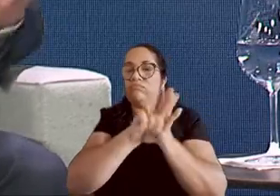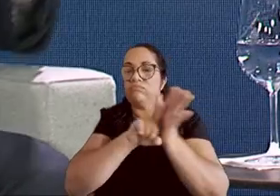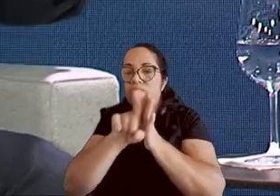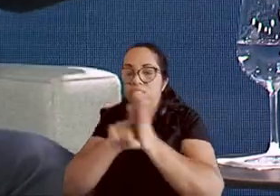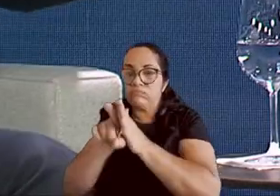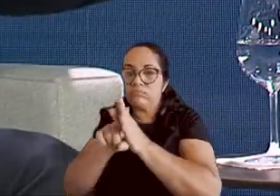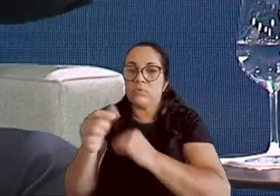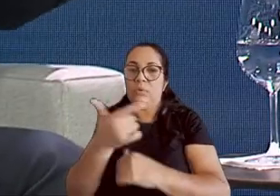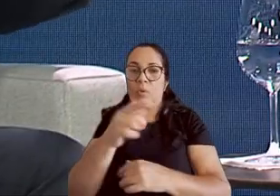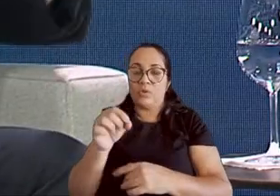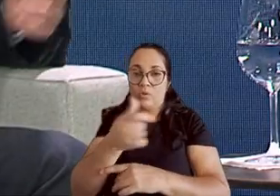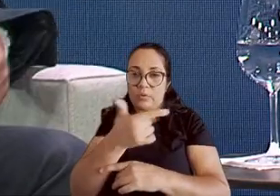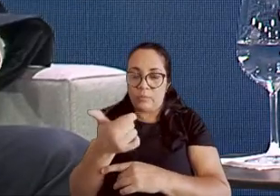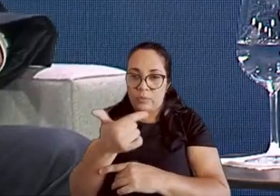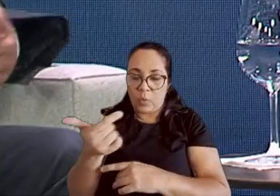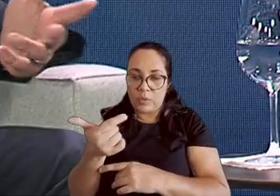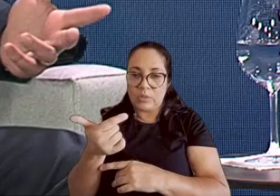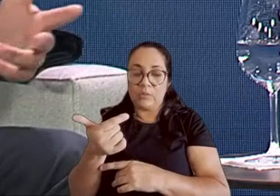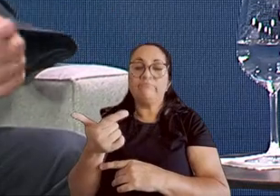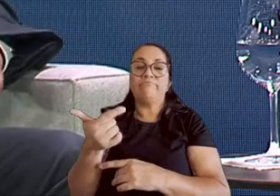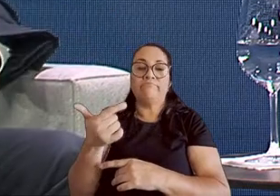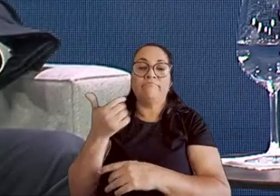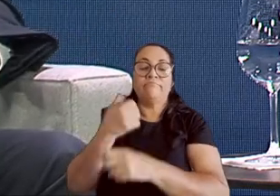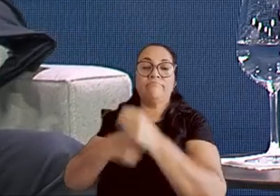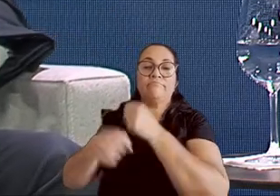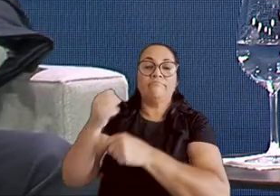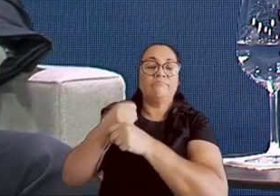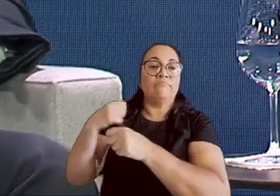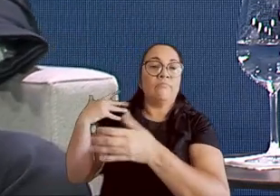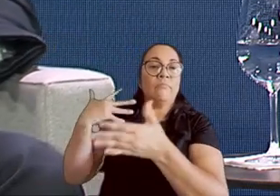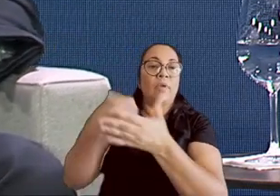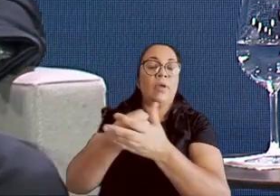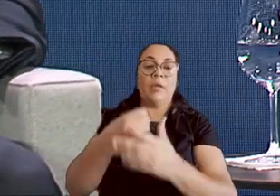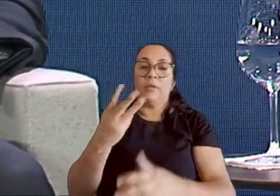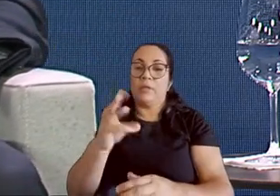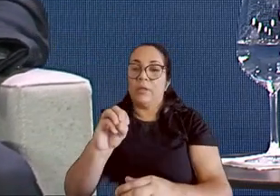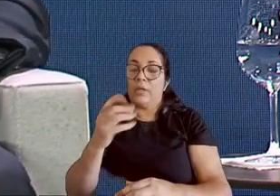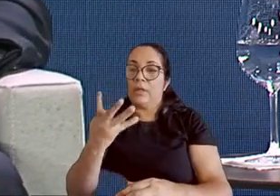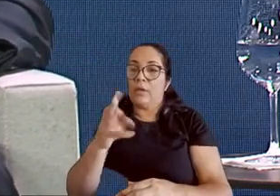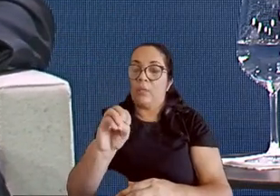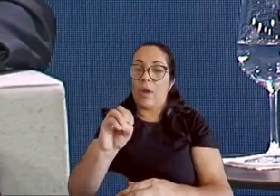os últimos anos de 30 a 40 mil por ano né